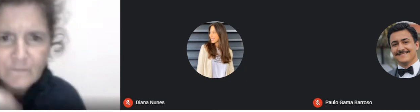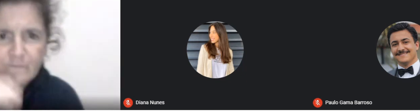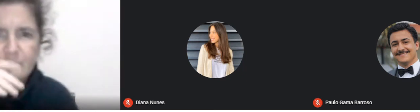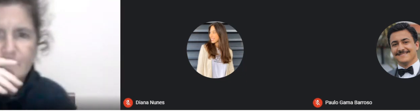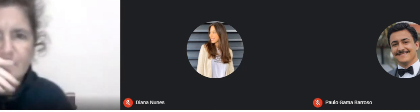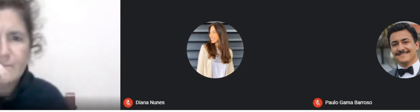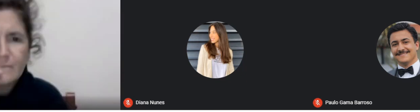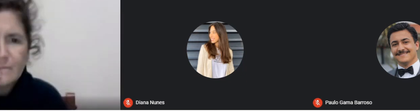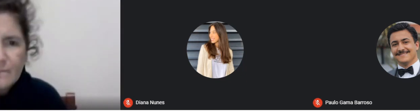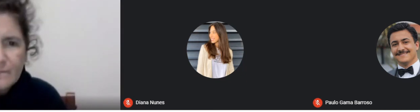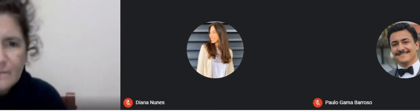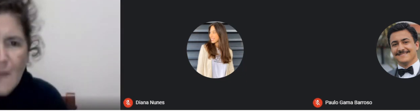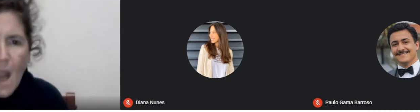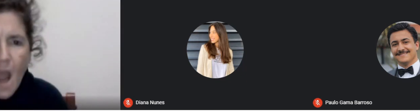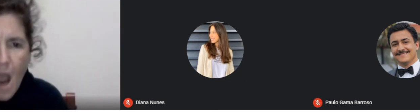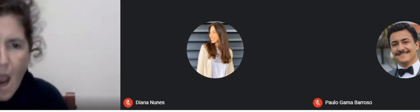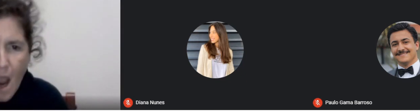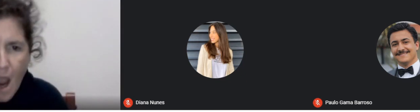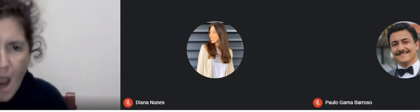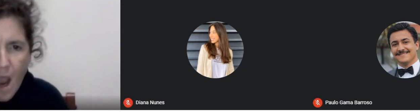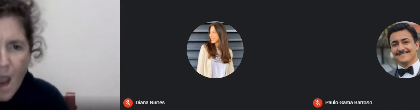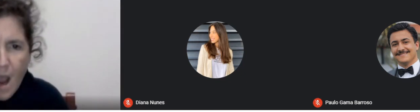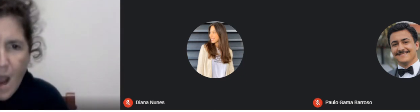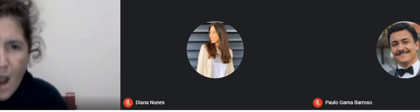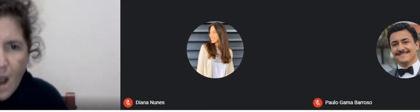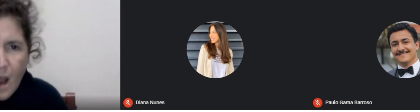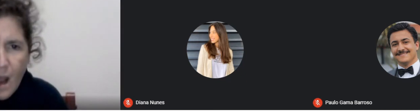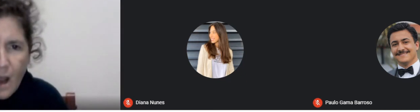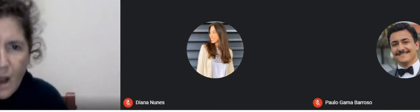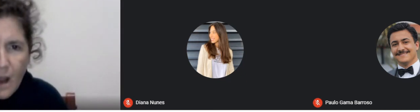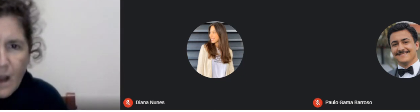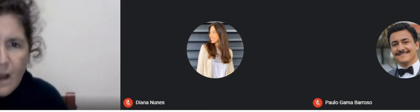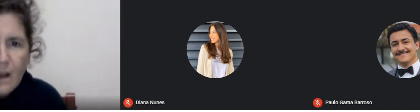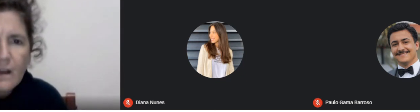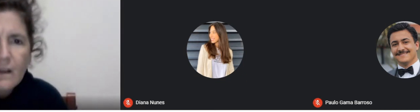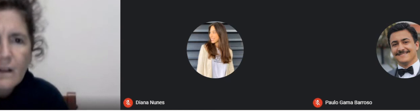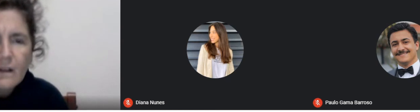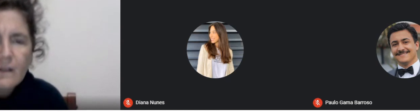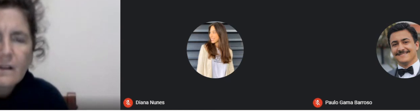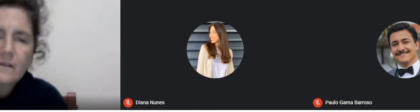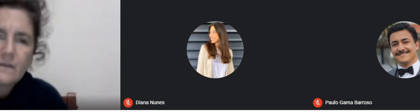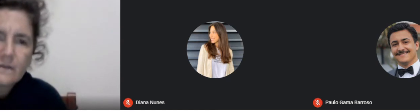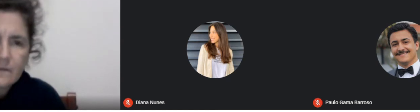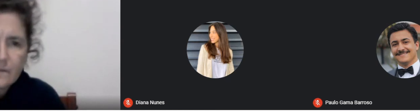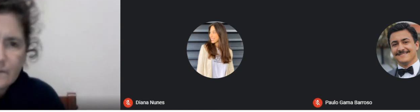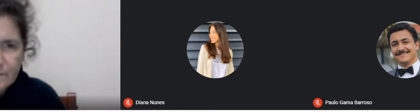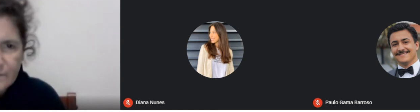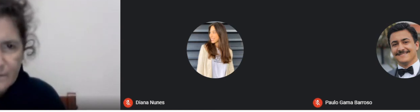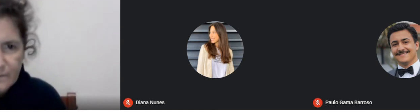sim. Sim, exatamente. Isso vai prevenir que haja o desgaste dos dentes.